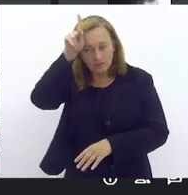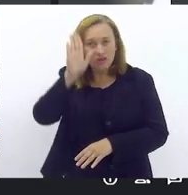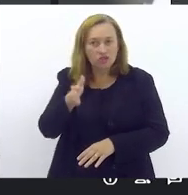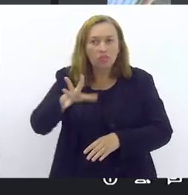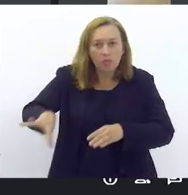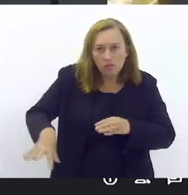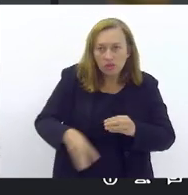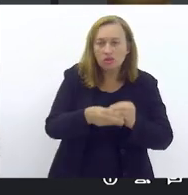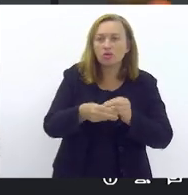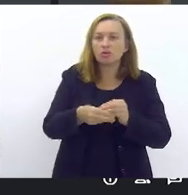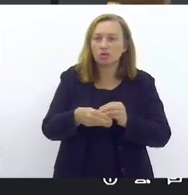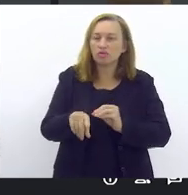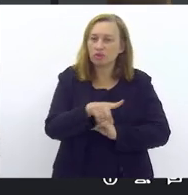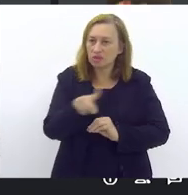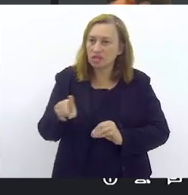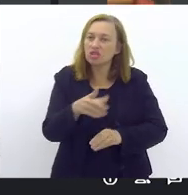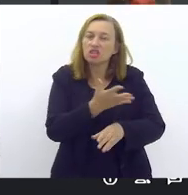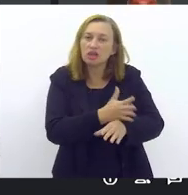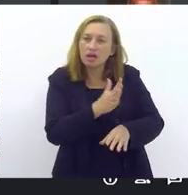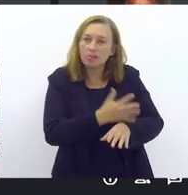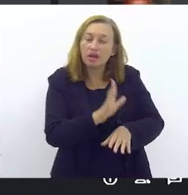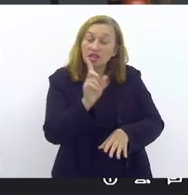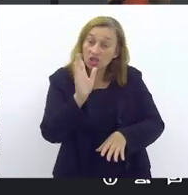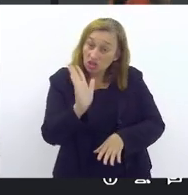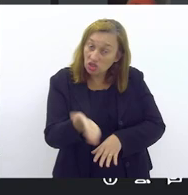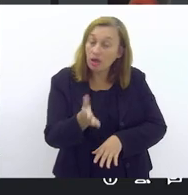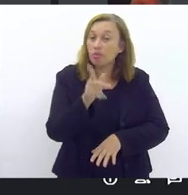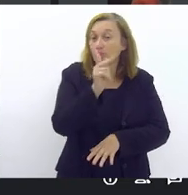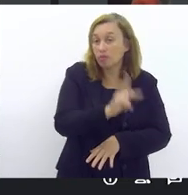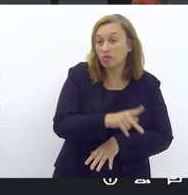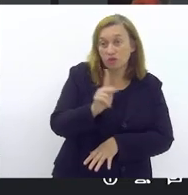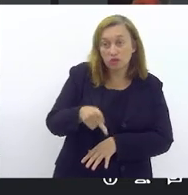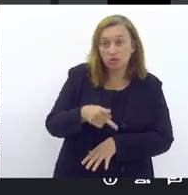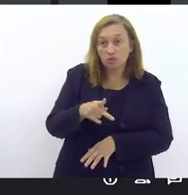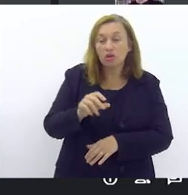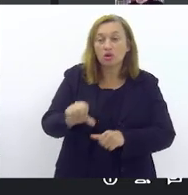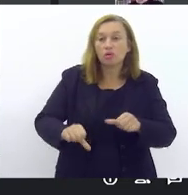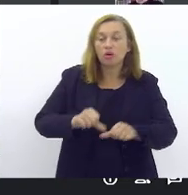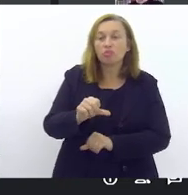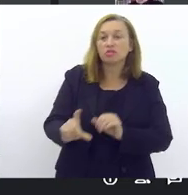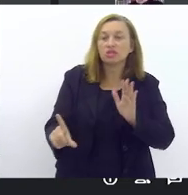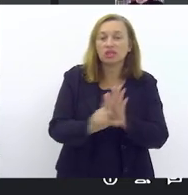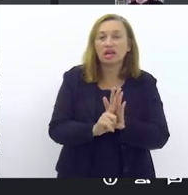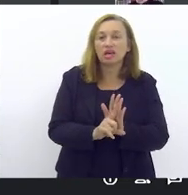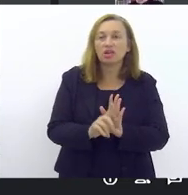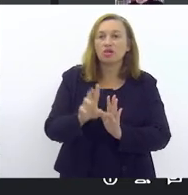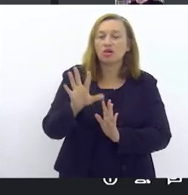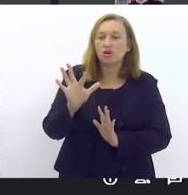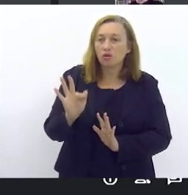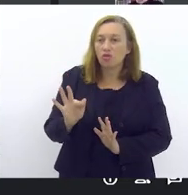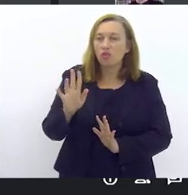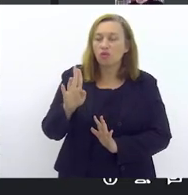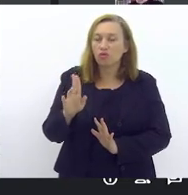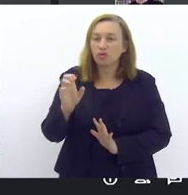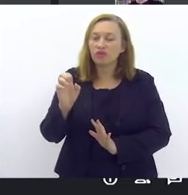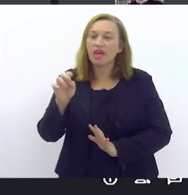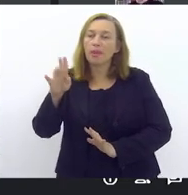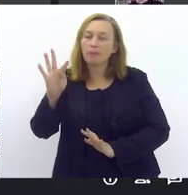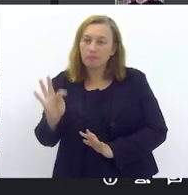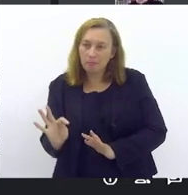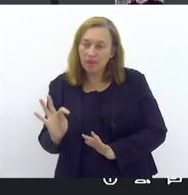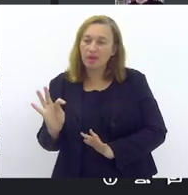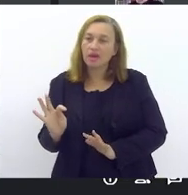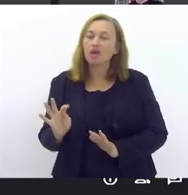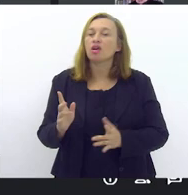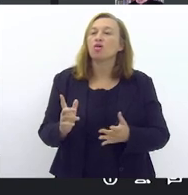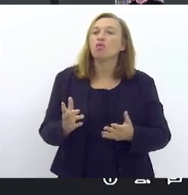infantil, porque vocês, na prática, são docentes e, com a mudança da lei do Fundeb, nós temos condições de pagar,